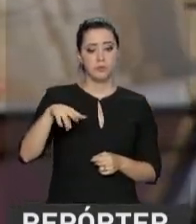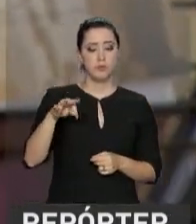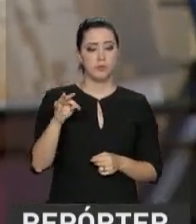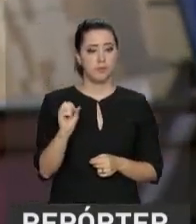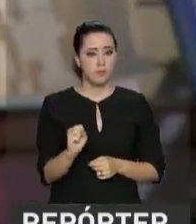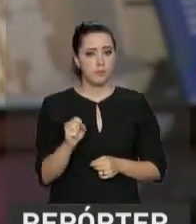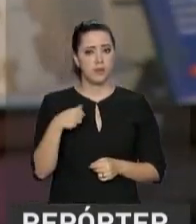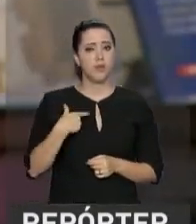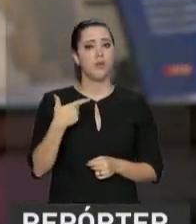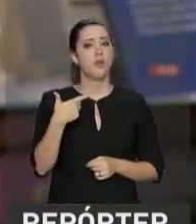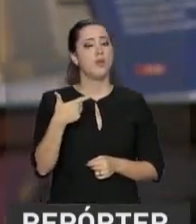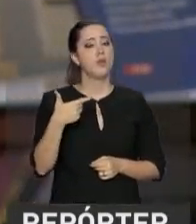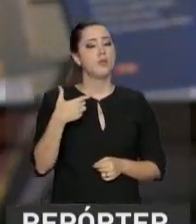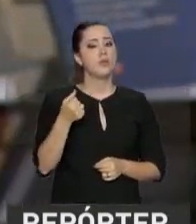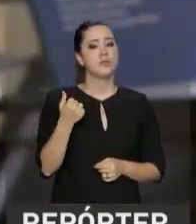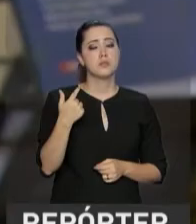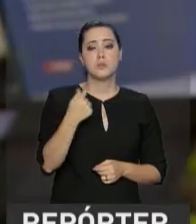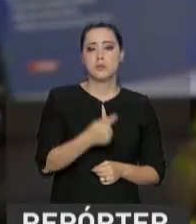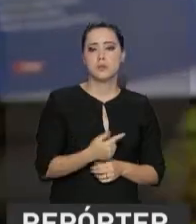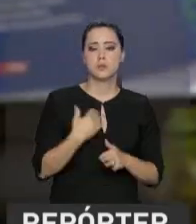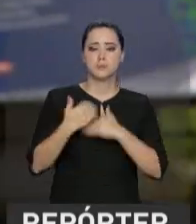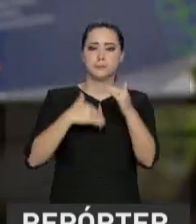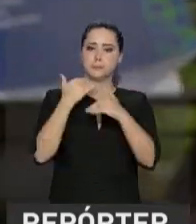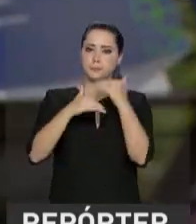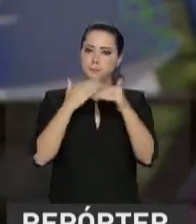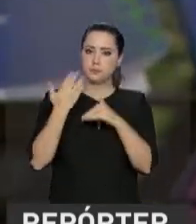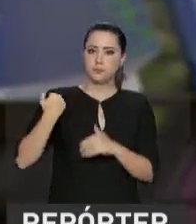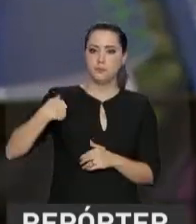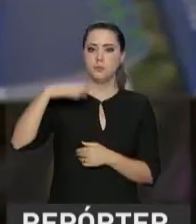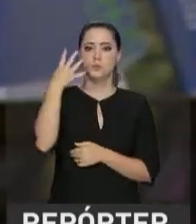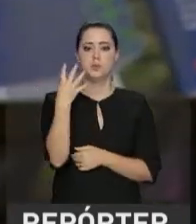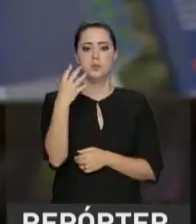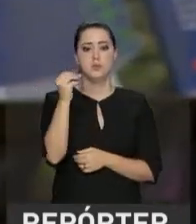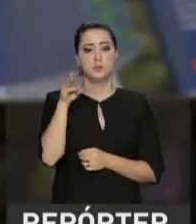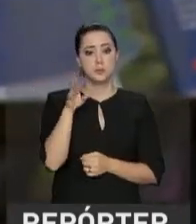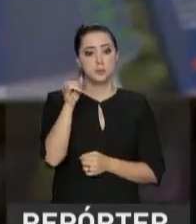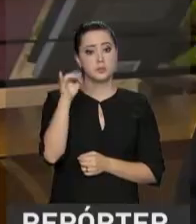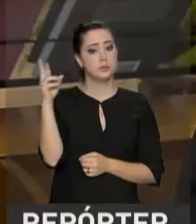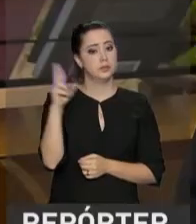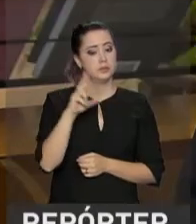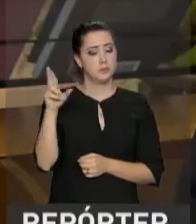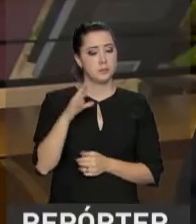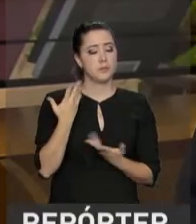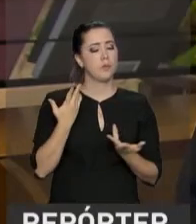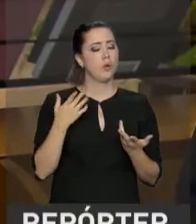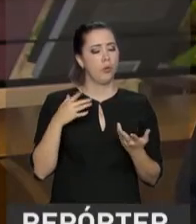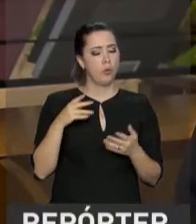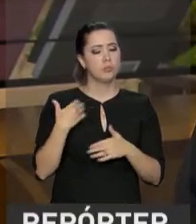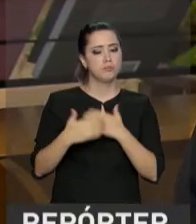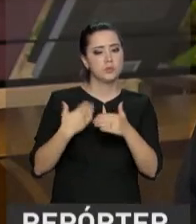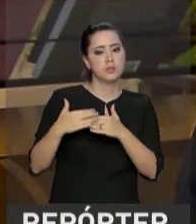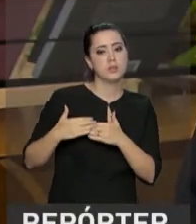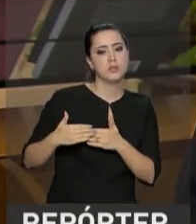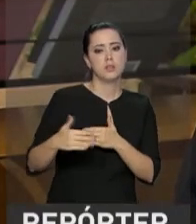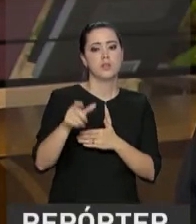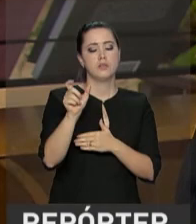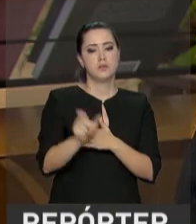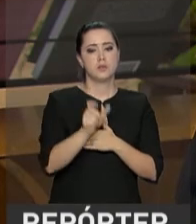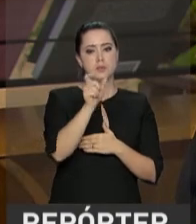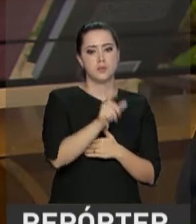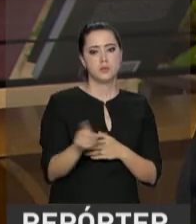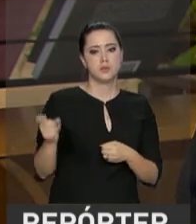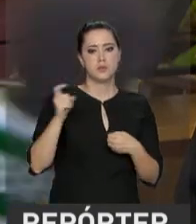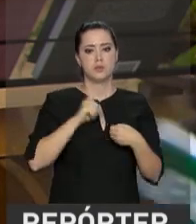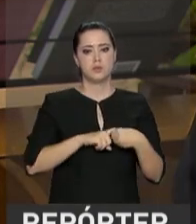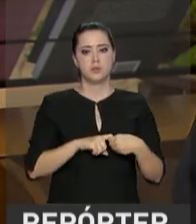em 2017 que superaram 40 bilhões de reais o que acabou levando o consumidor de